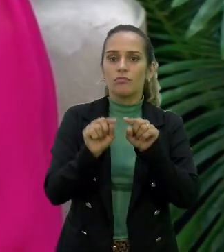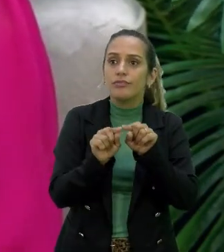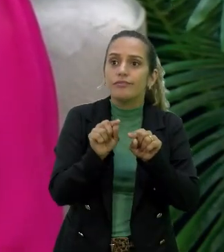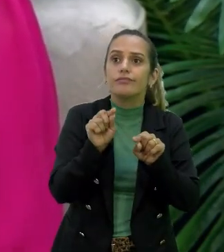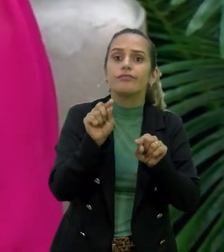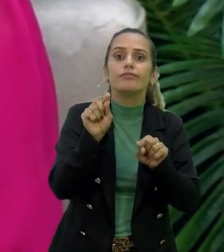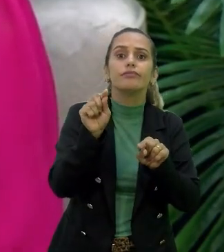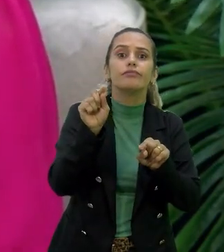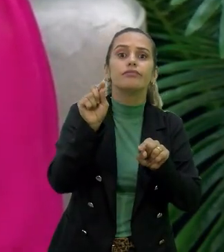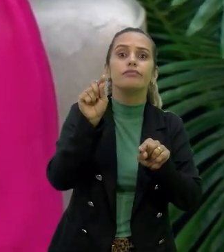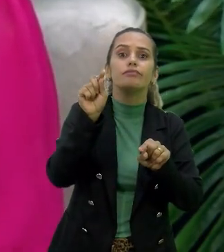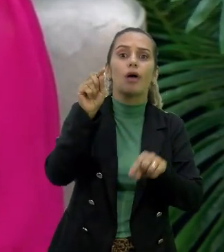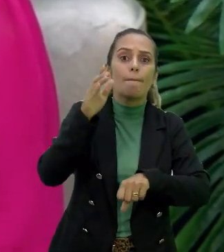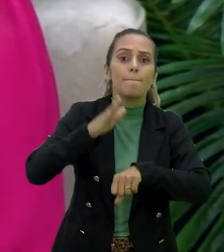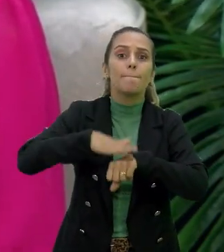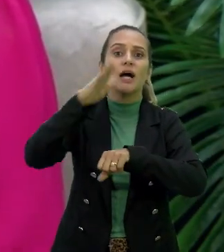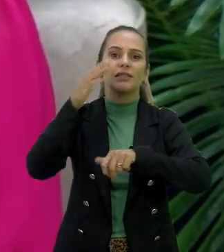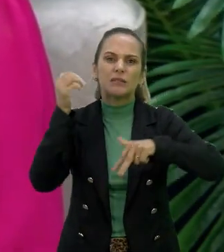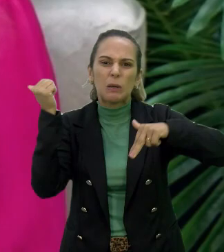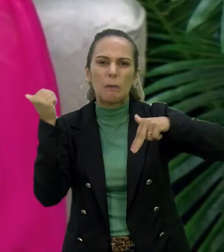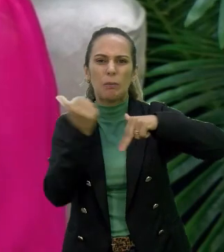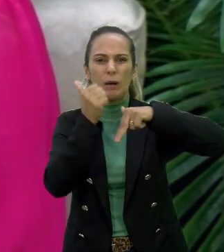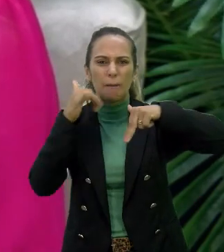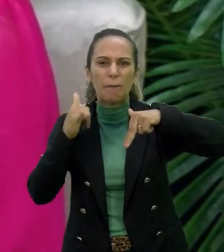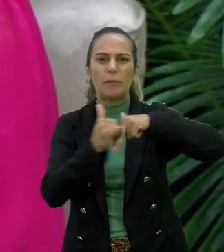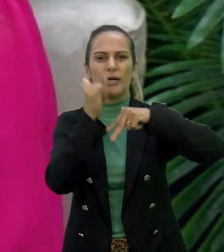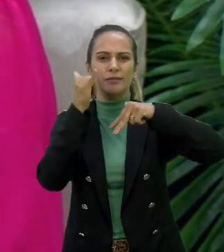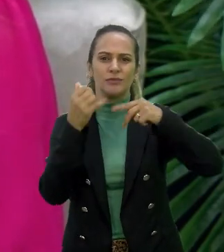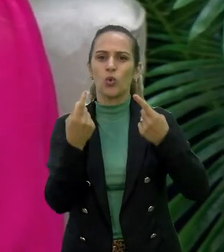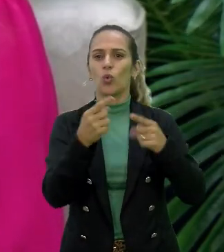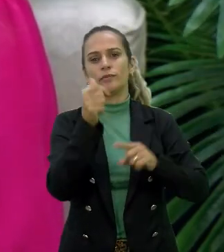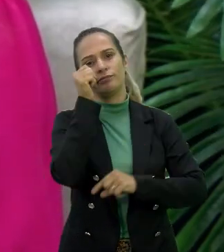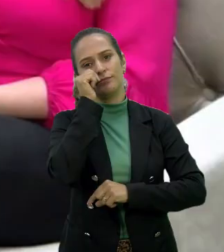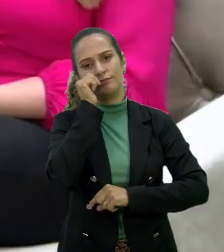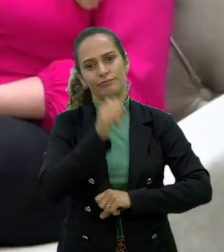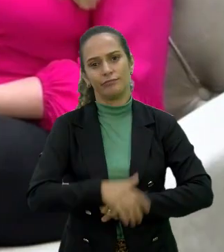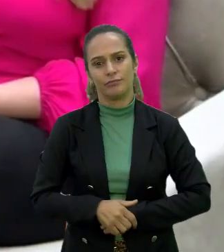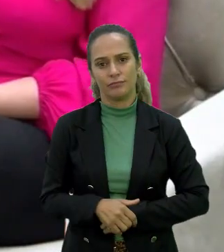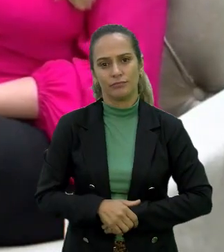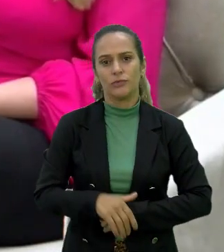no ranking do estado que mais comete violência contra mulher